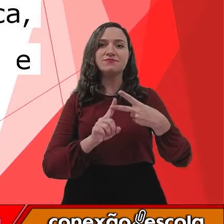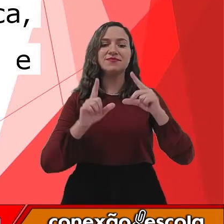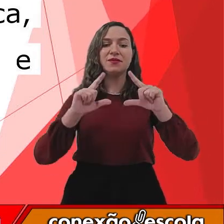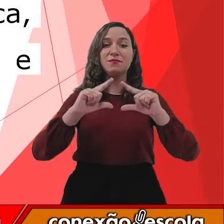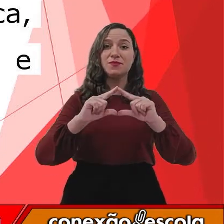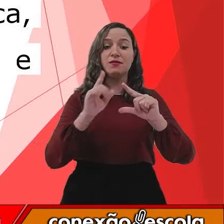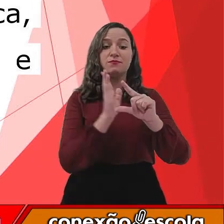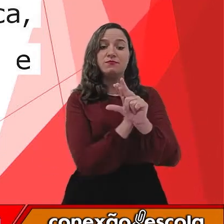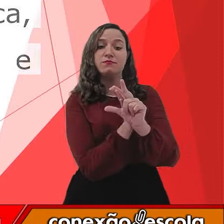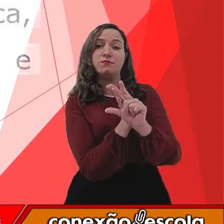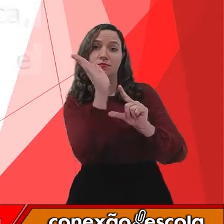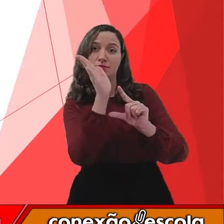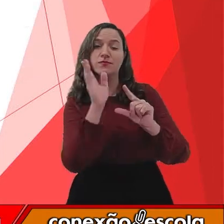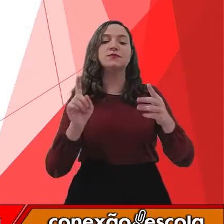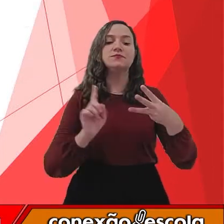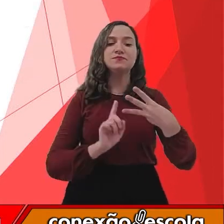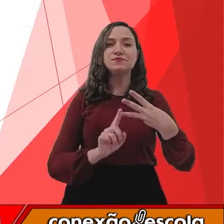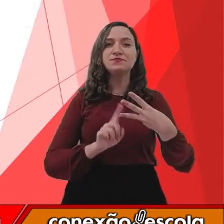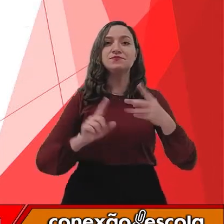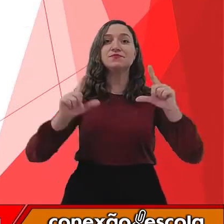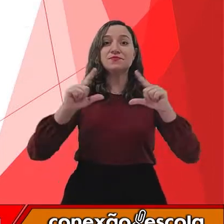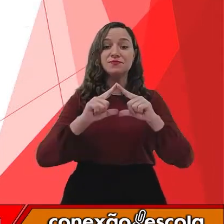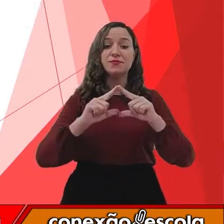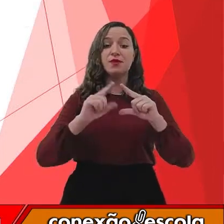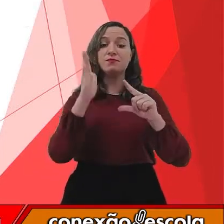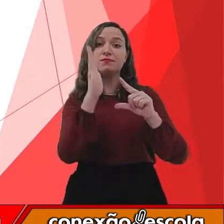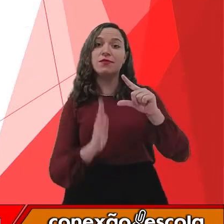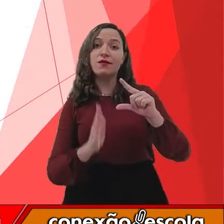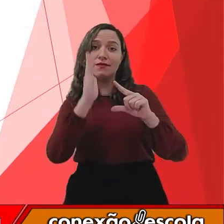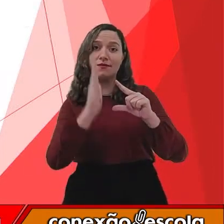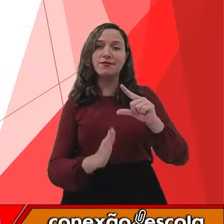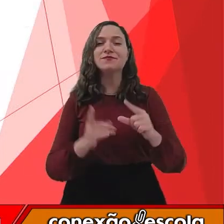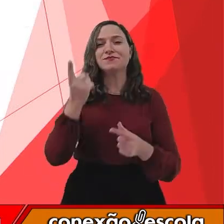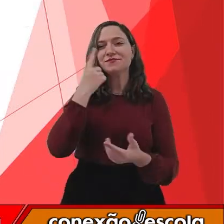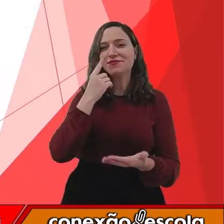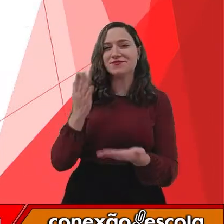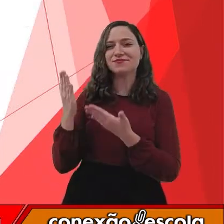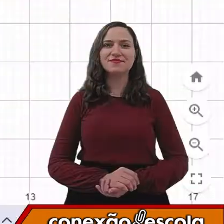Então, vamos começar com a mediana.